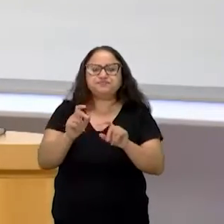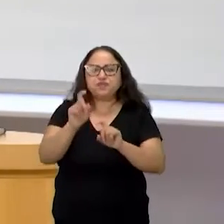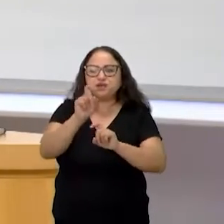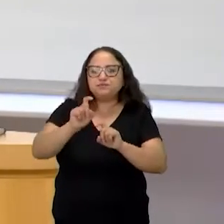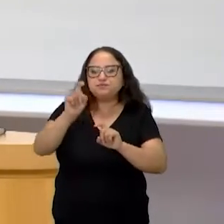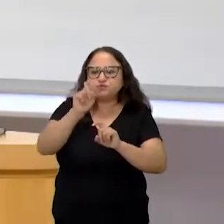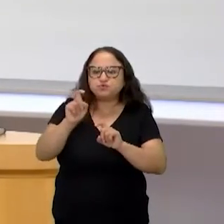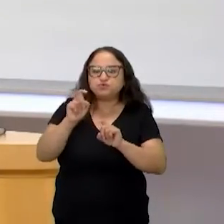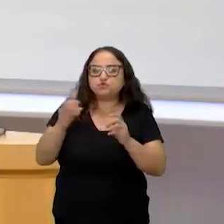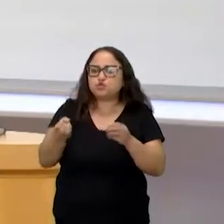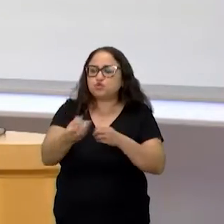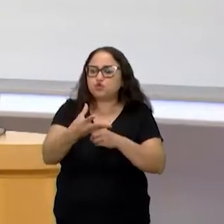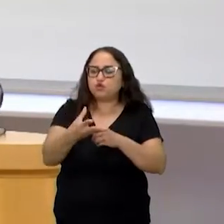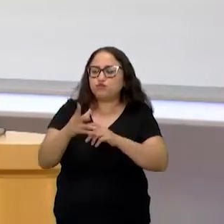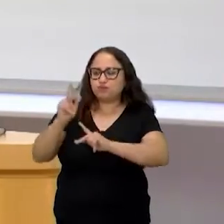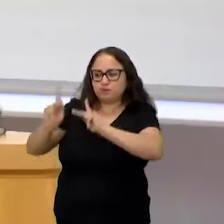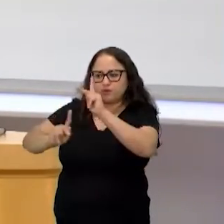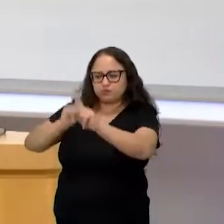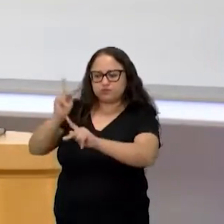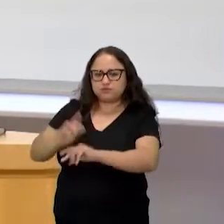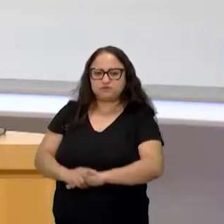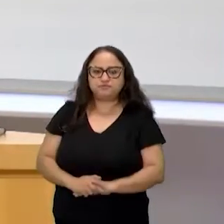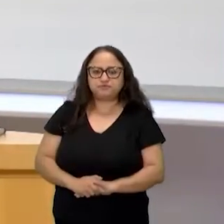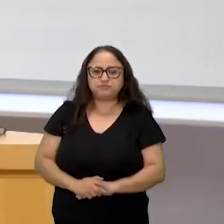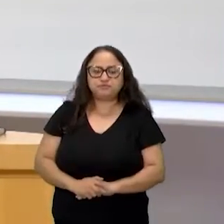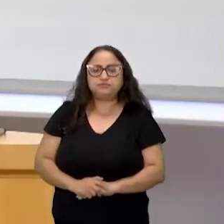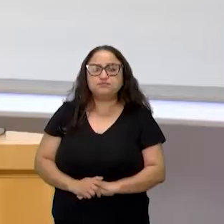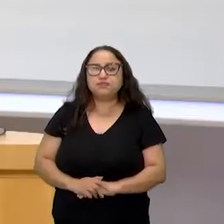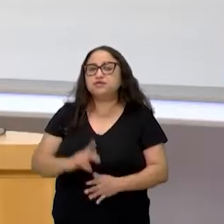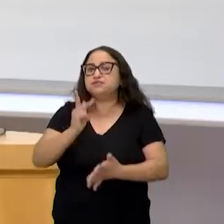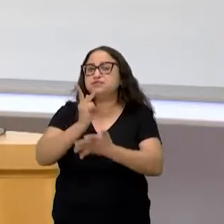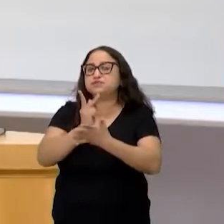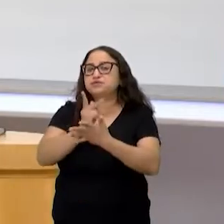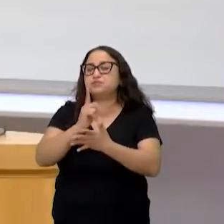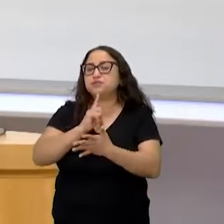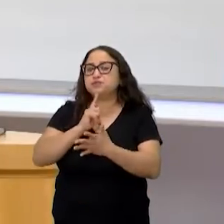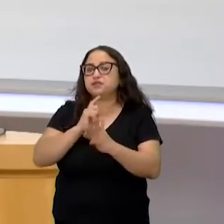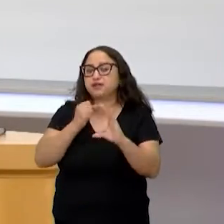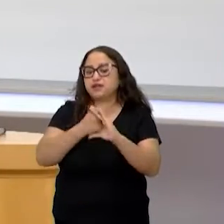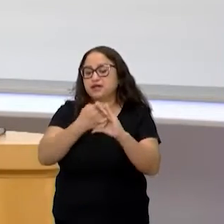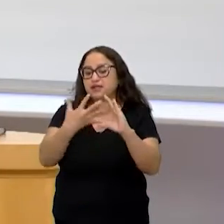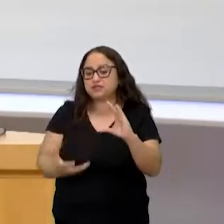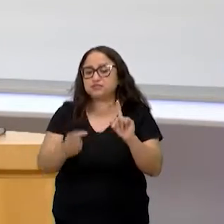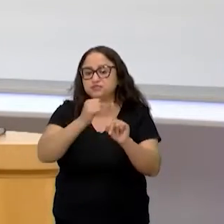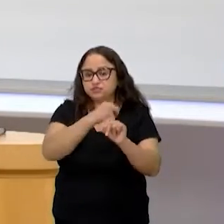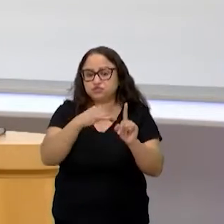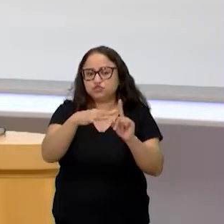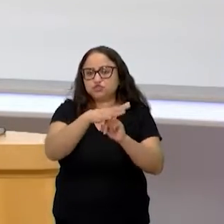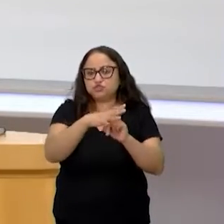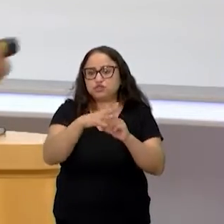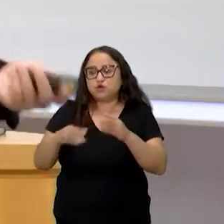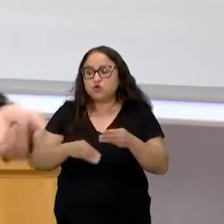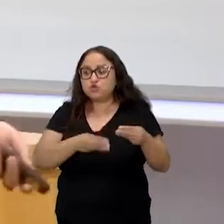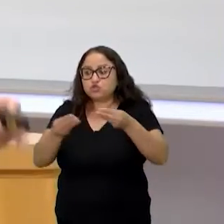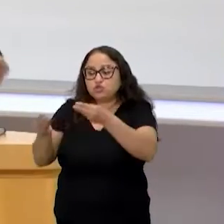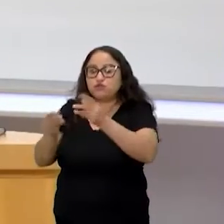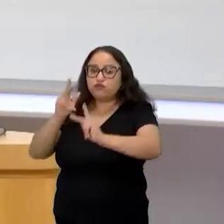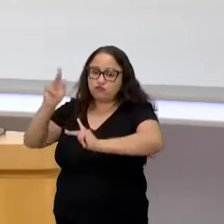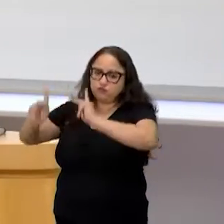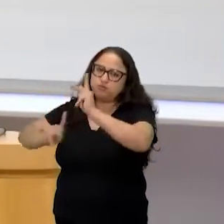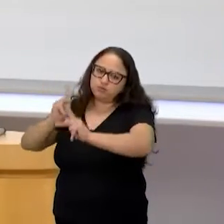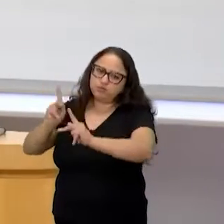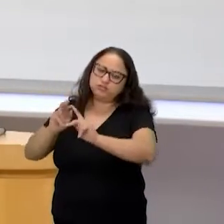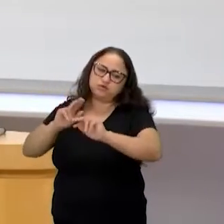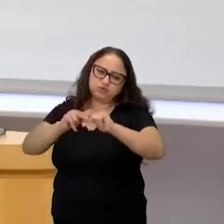revitalizada para a população, né? Então, sempre tem essa característica social, né, essa função social dentro